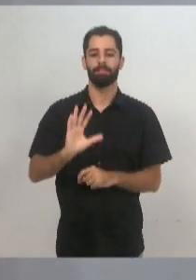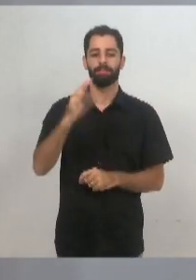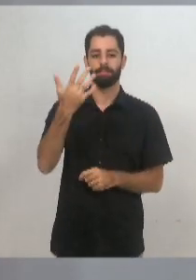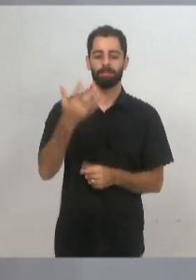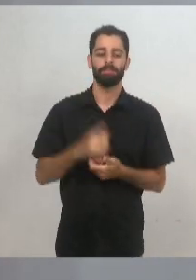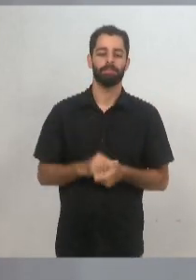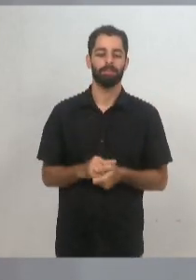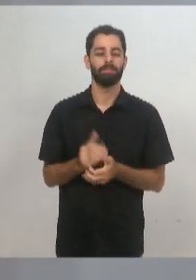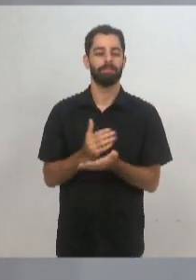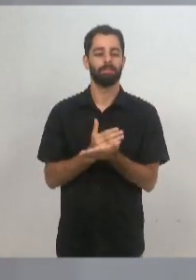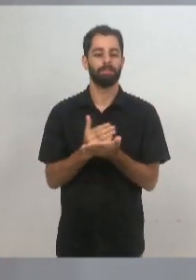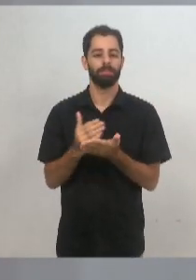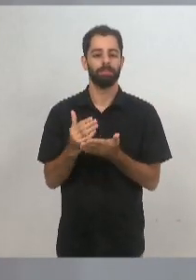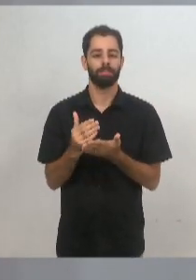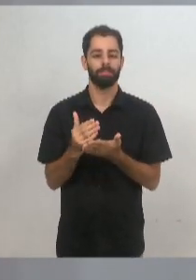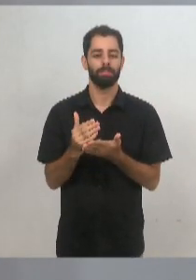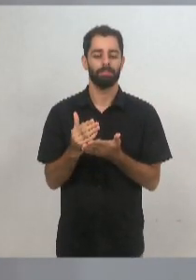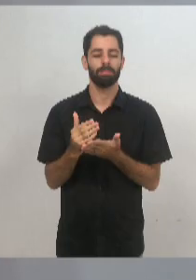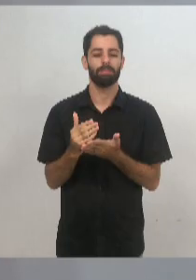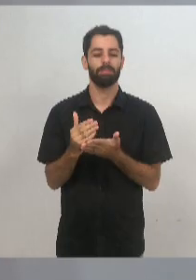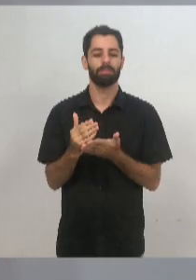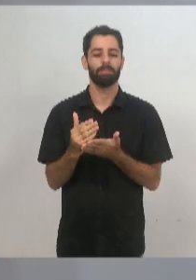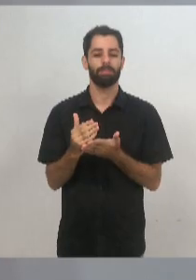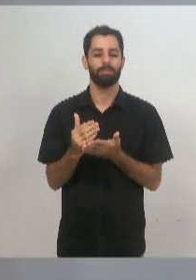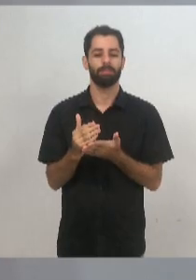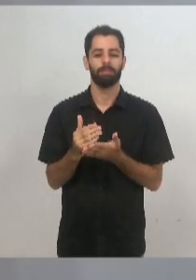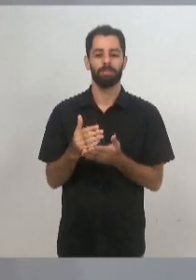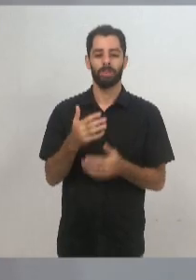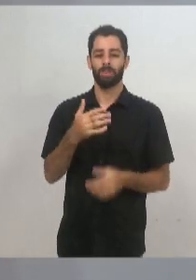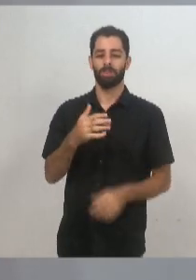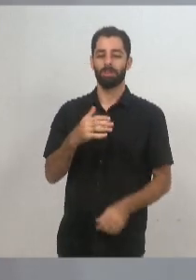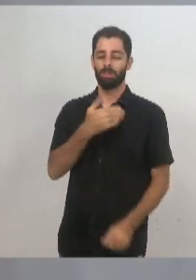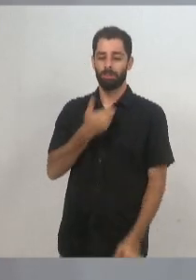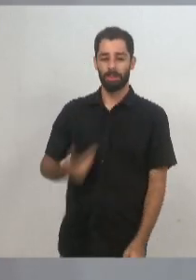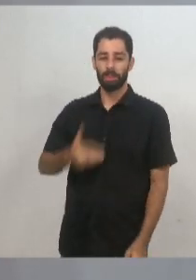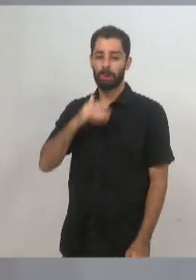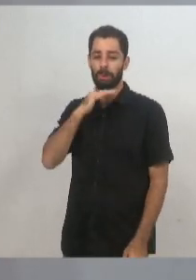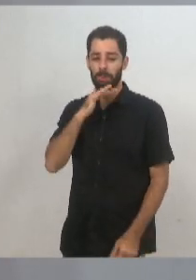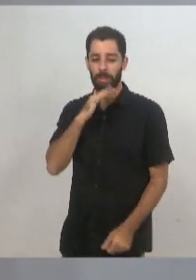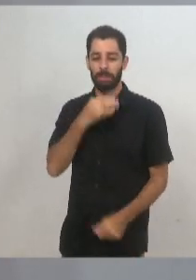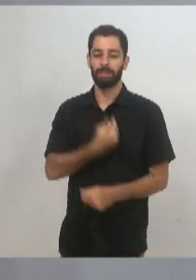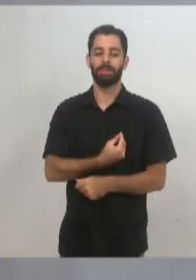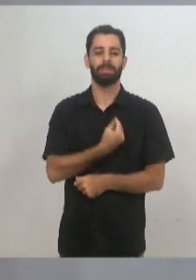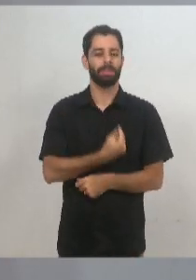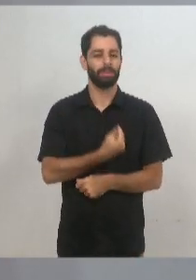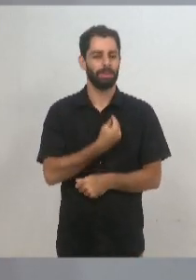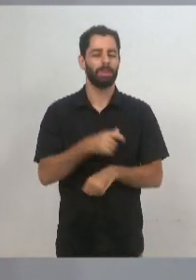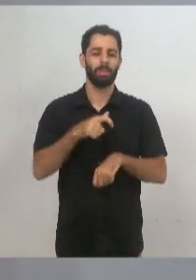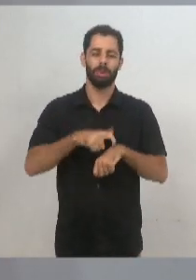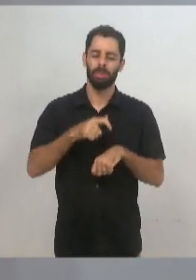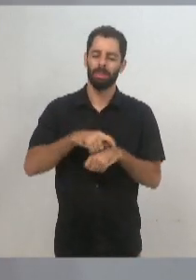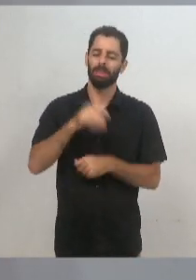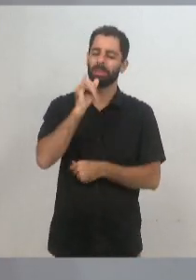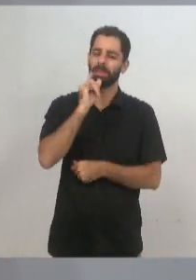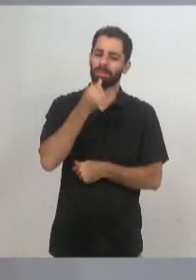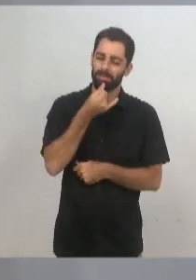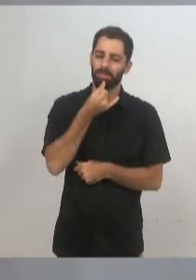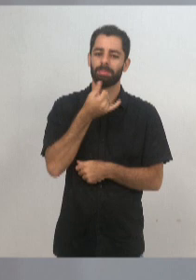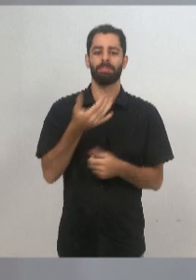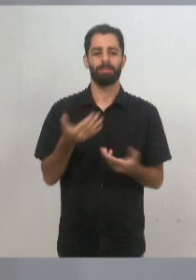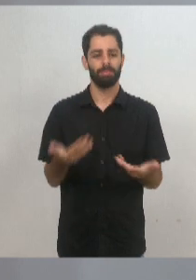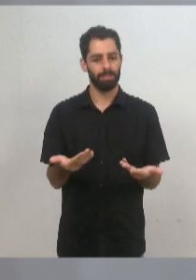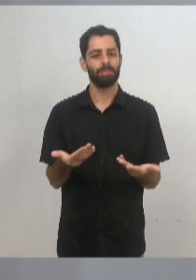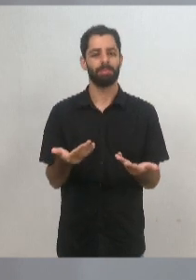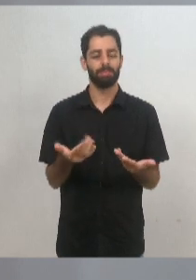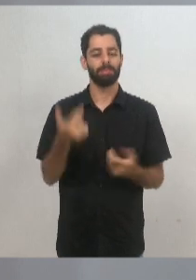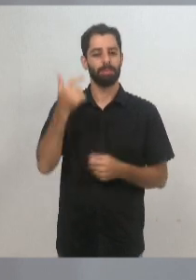Desde o início deste desgoverno, nós estamos vivendo momentos tristes. E quando